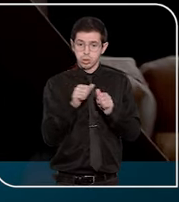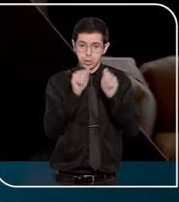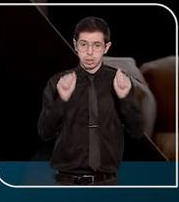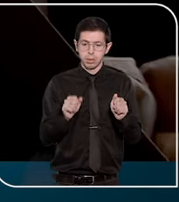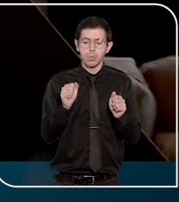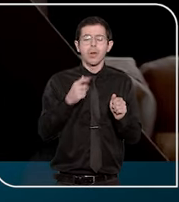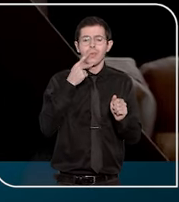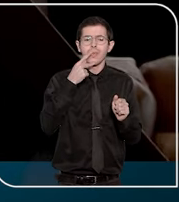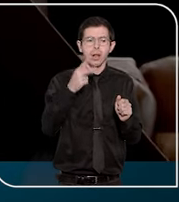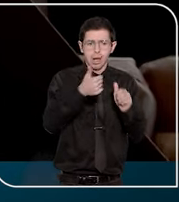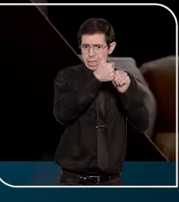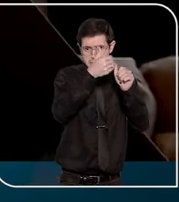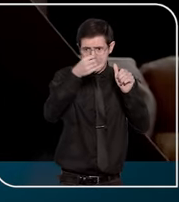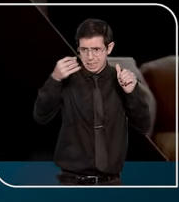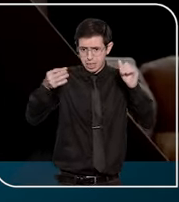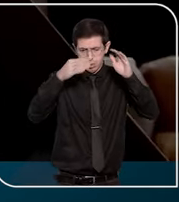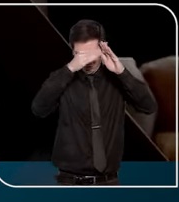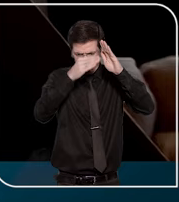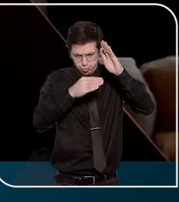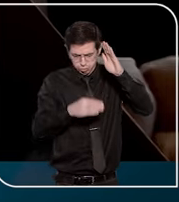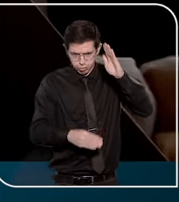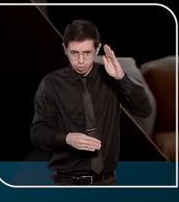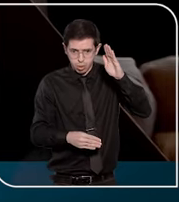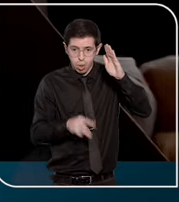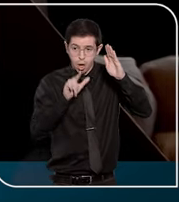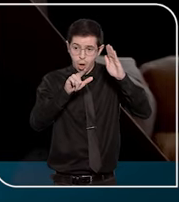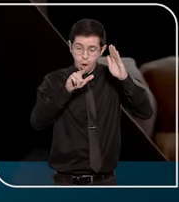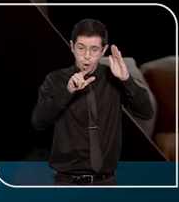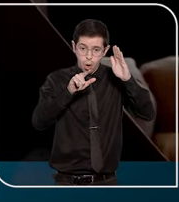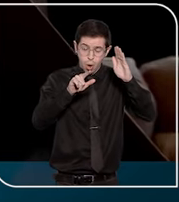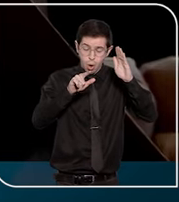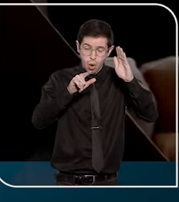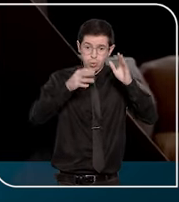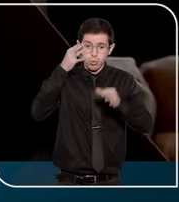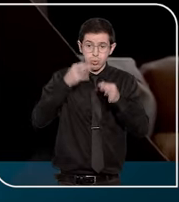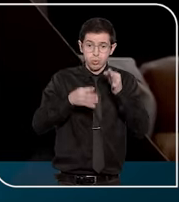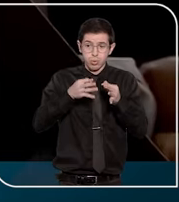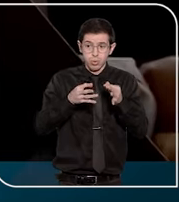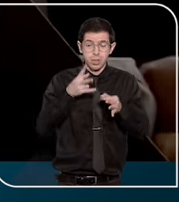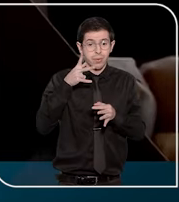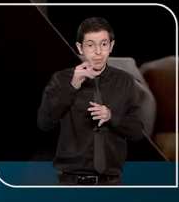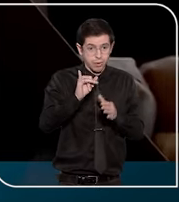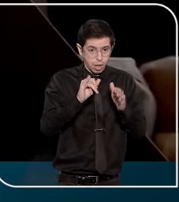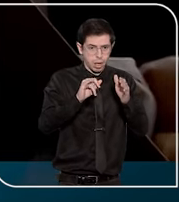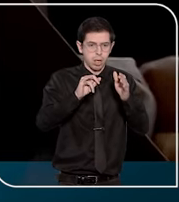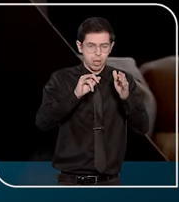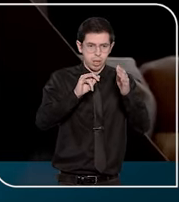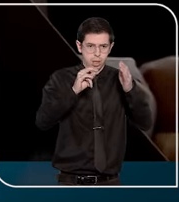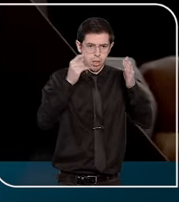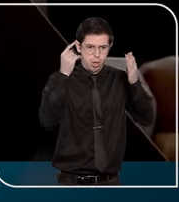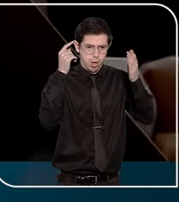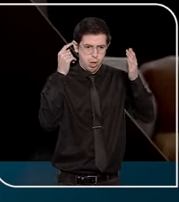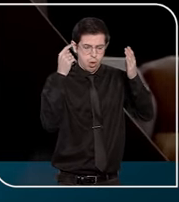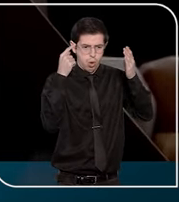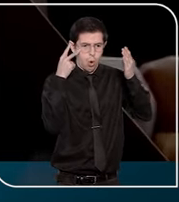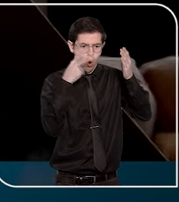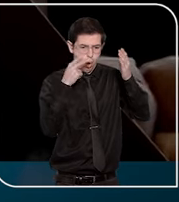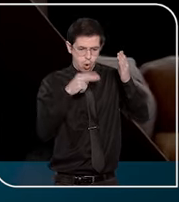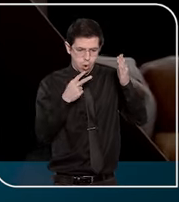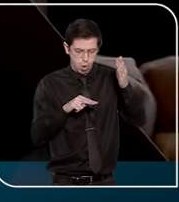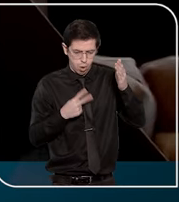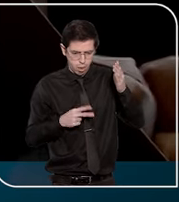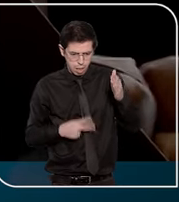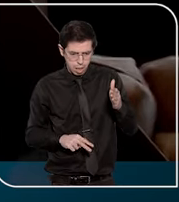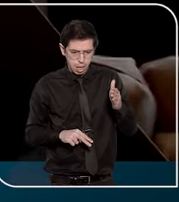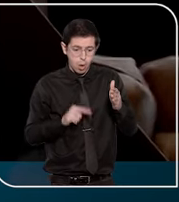100 alegações. O juiz vai apreciar as que ele entender que são suficientes para julgar. E pensem comigo, se o juiz não fizer isso, ele nunca vai julgar a